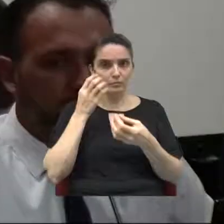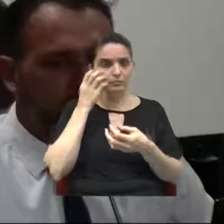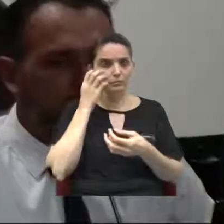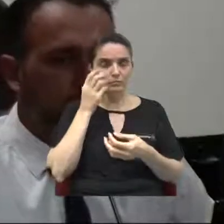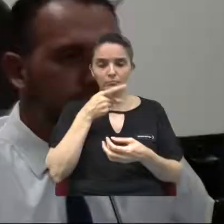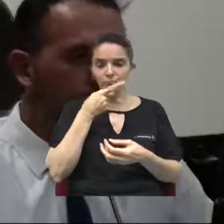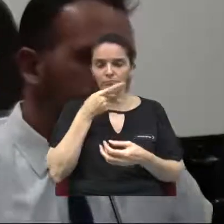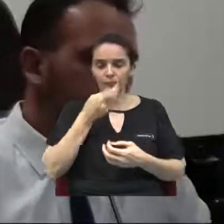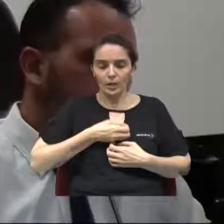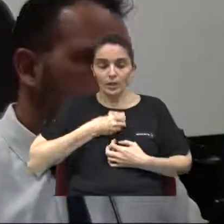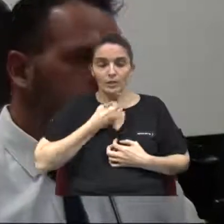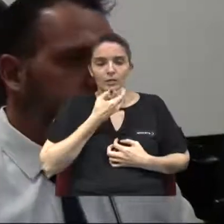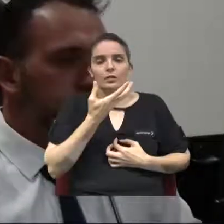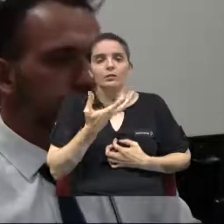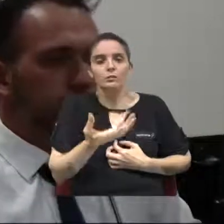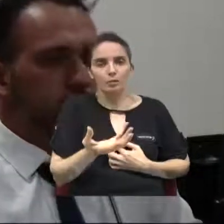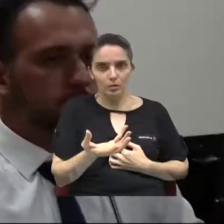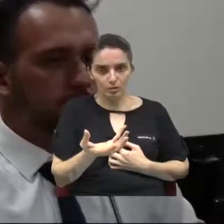desabafo.